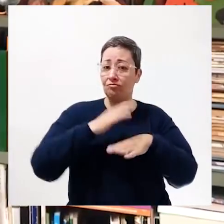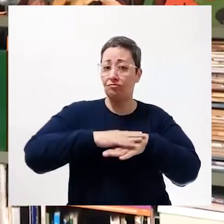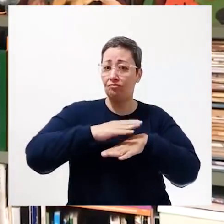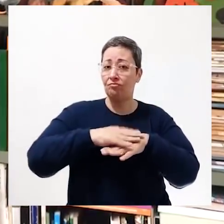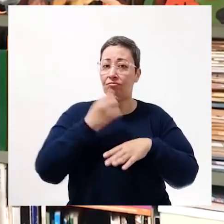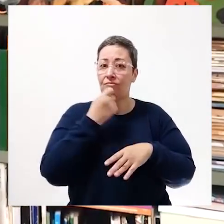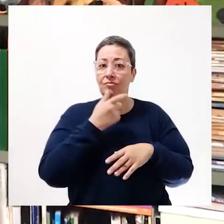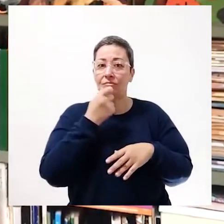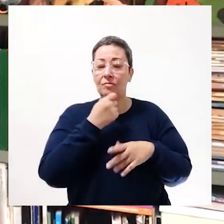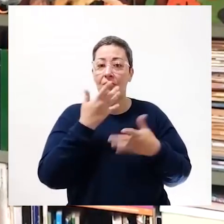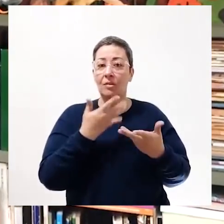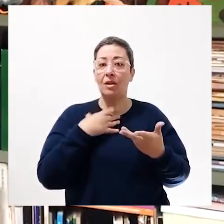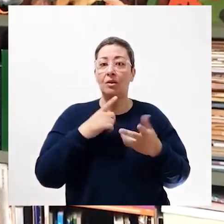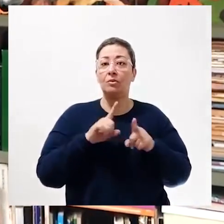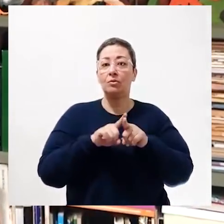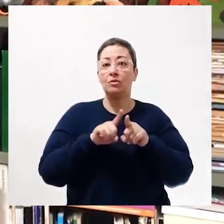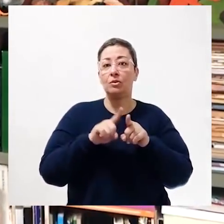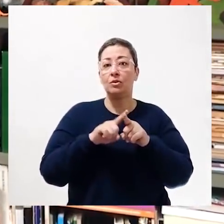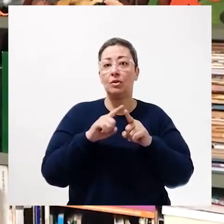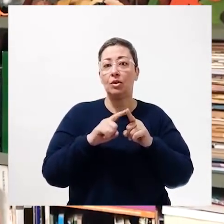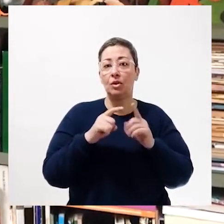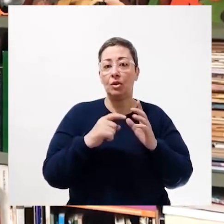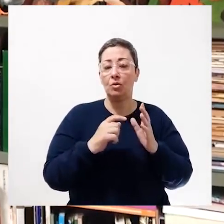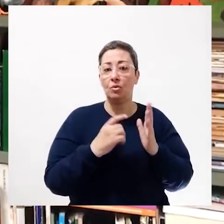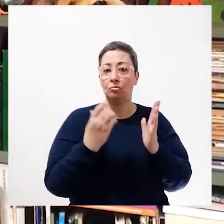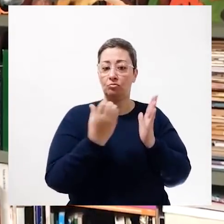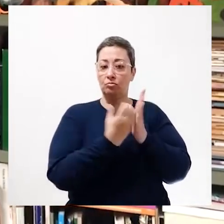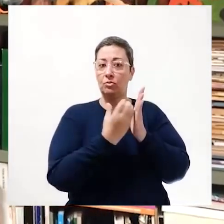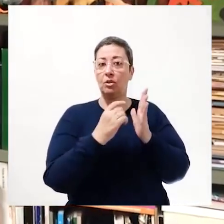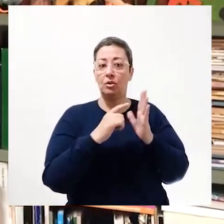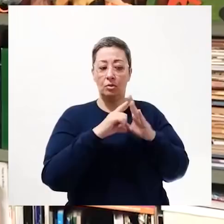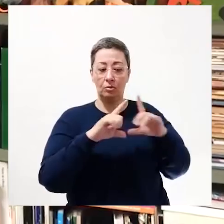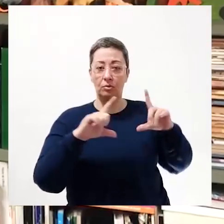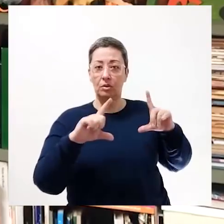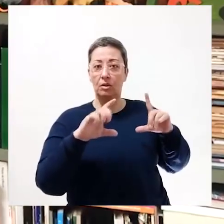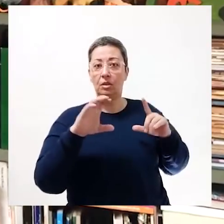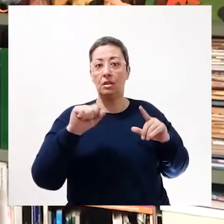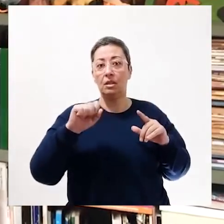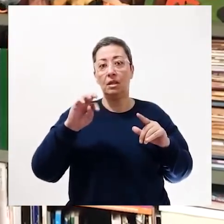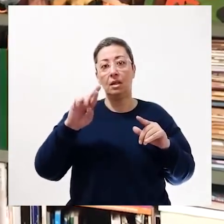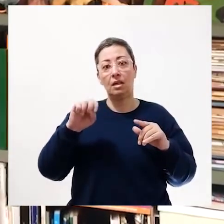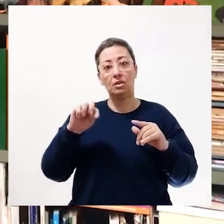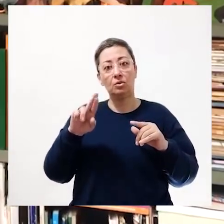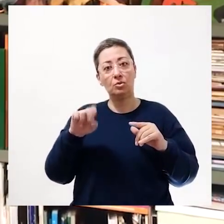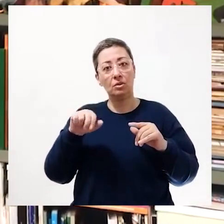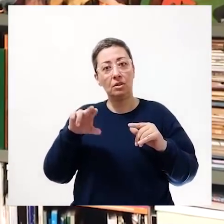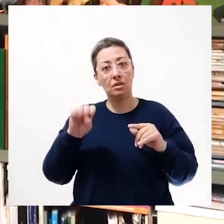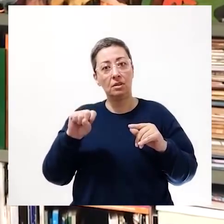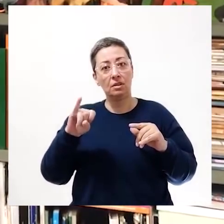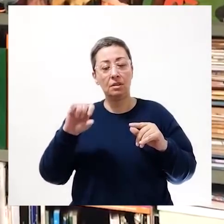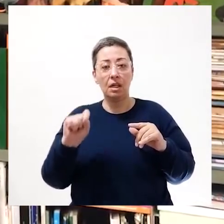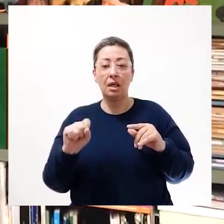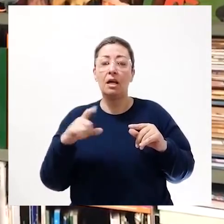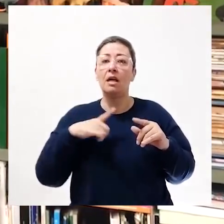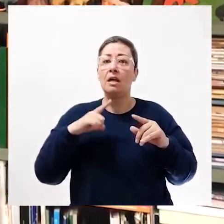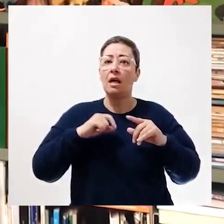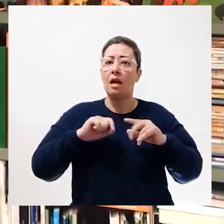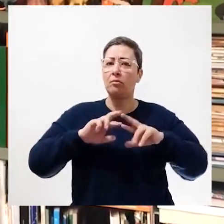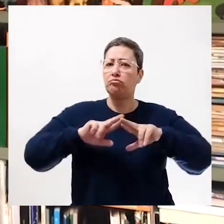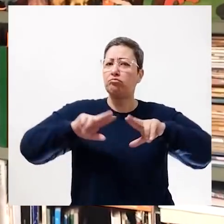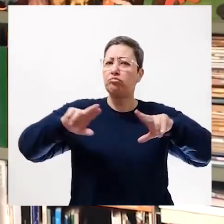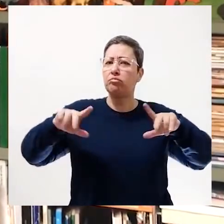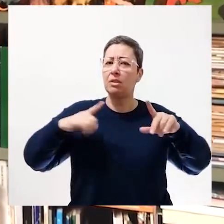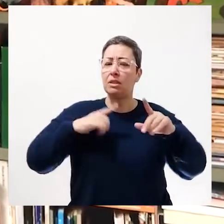de humor. Entre o cartoon, que é um termo, cartunista, que é um termo meio genérico,